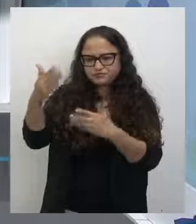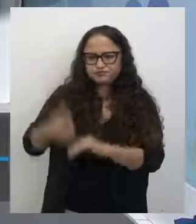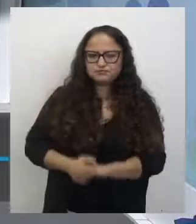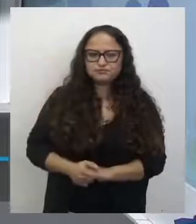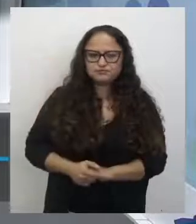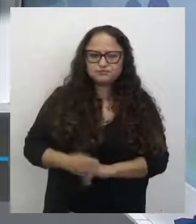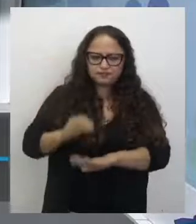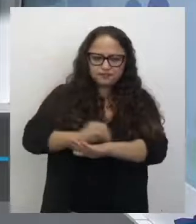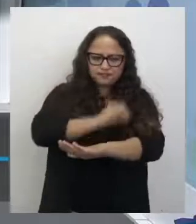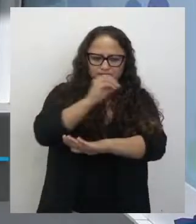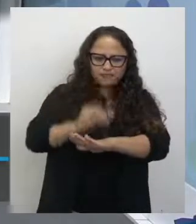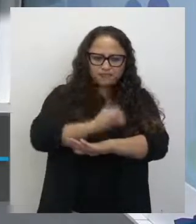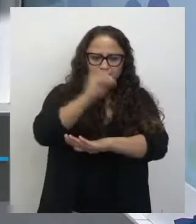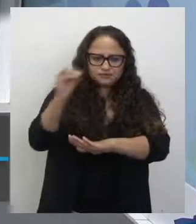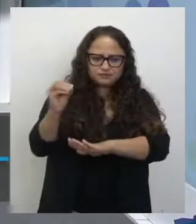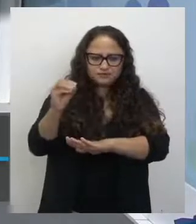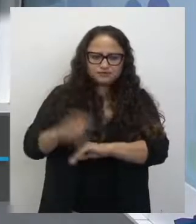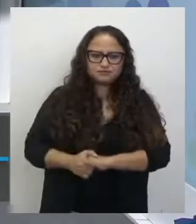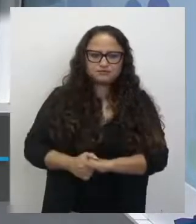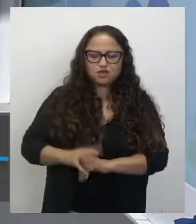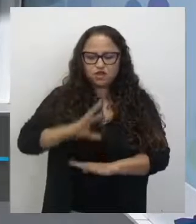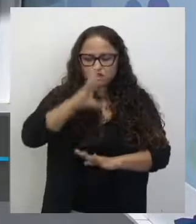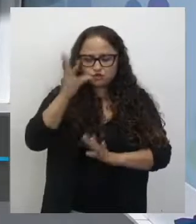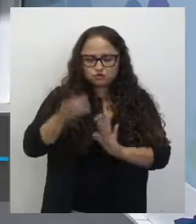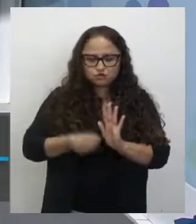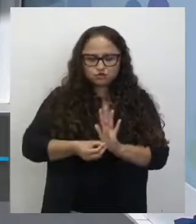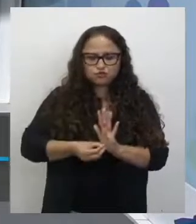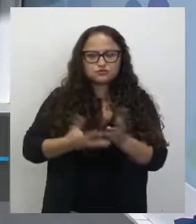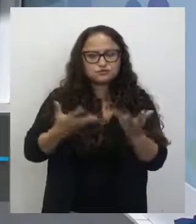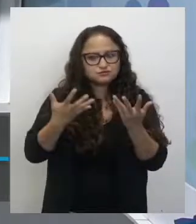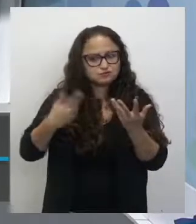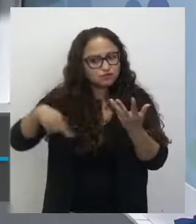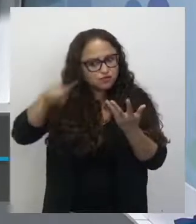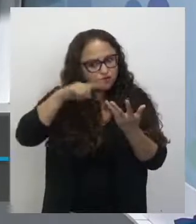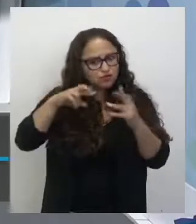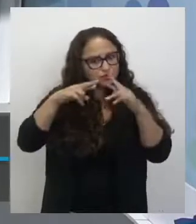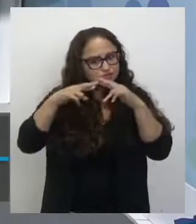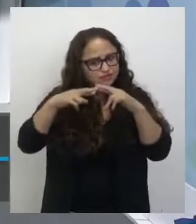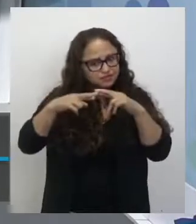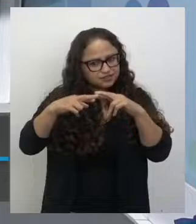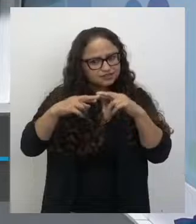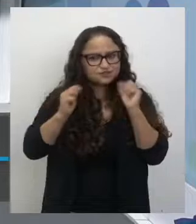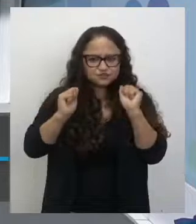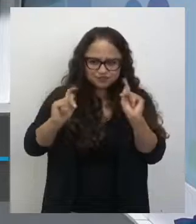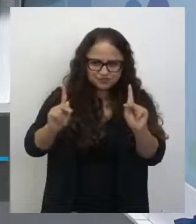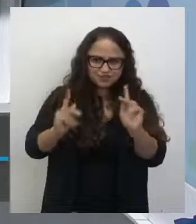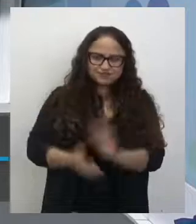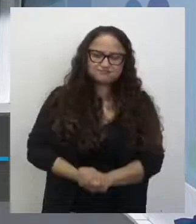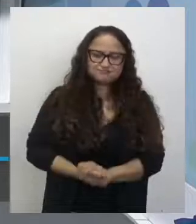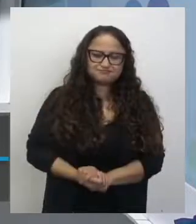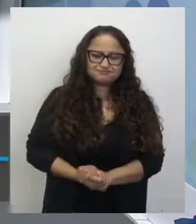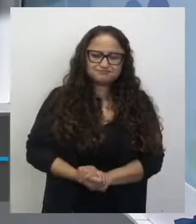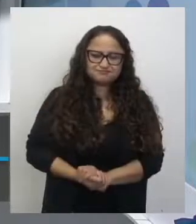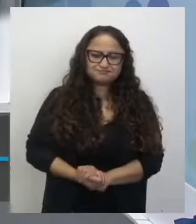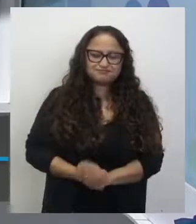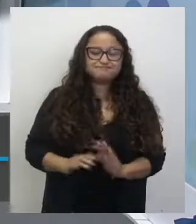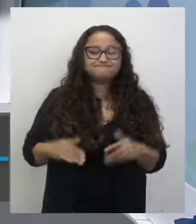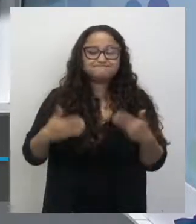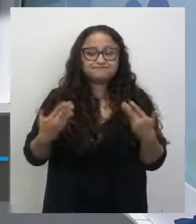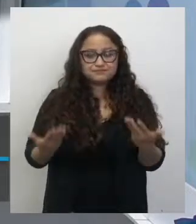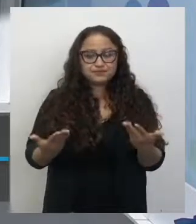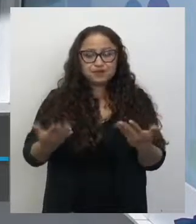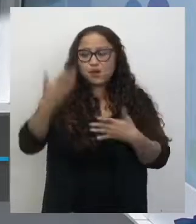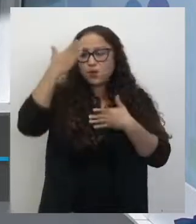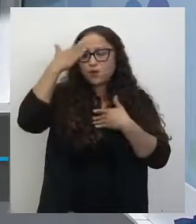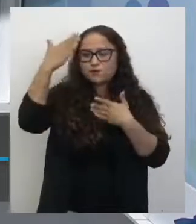do Centro de Mídias. Ó, todo mundo aqui do Centro de Mídias também é professor da rede, hein? Vamos se lembrar, tá bom, pessoal? Tá joia. Então,